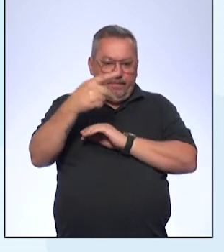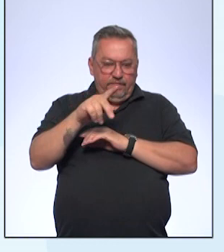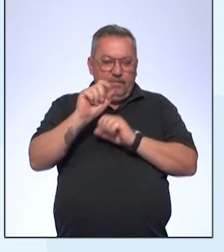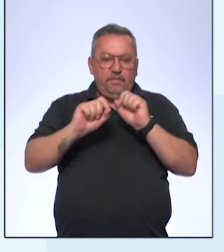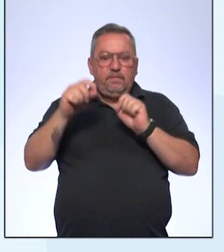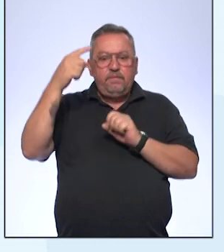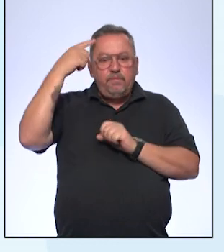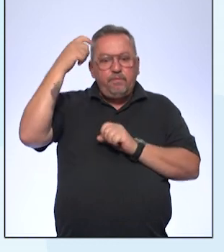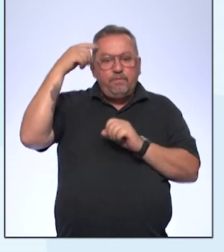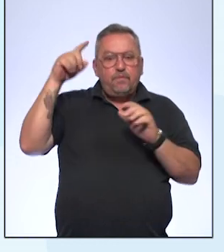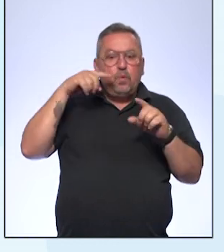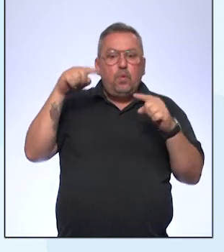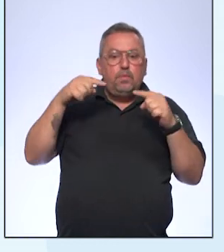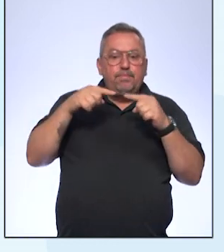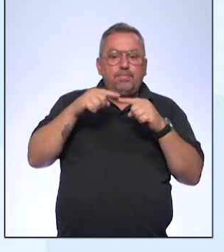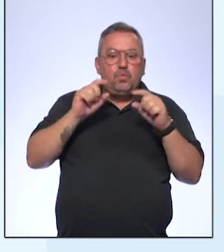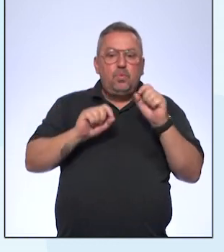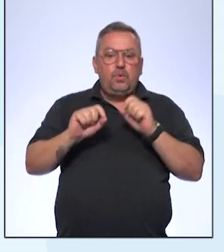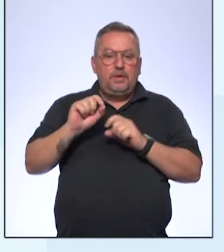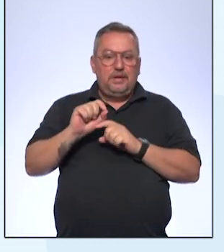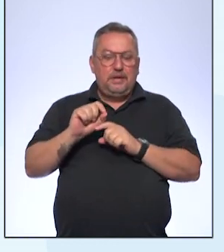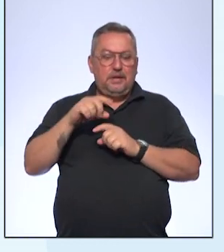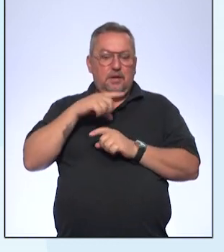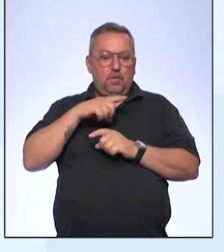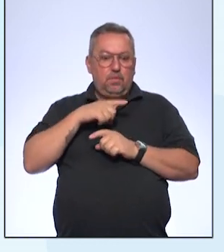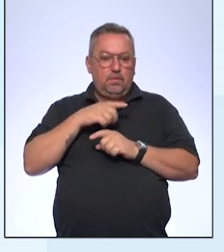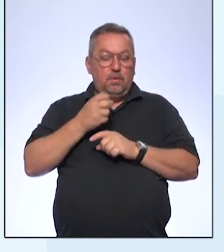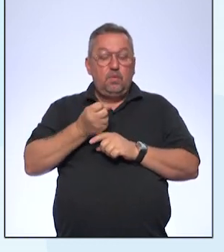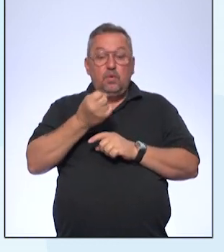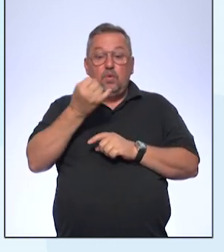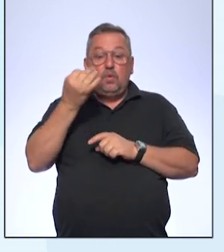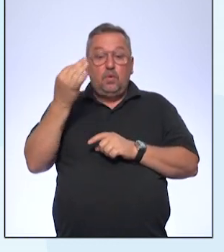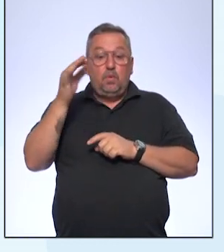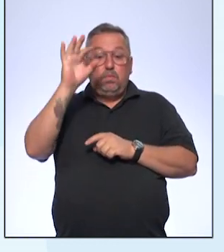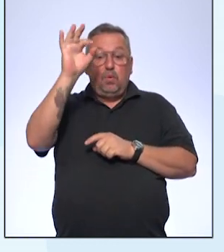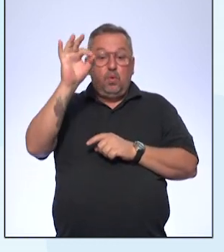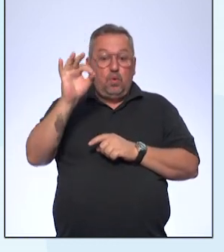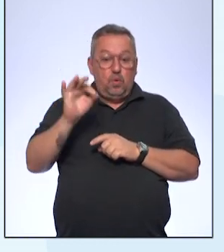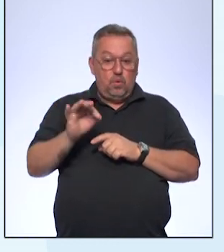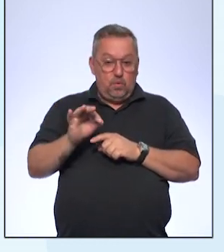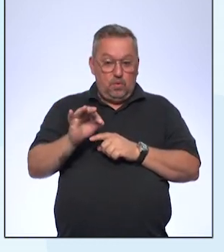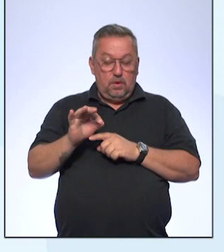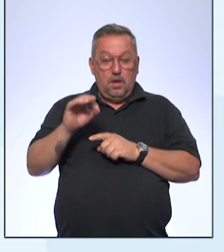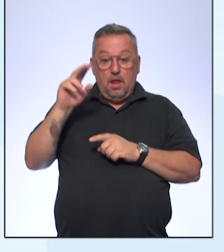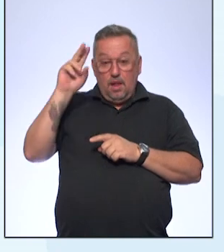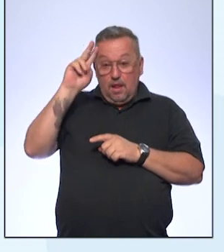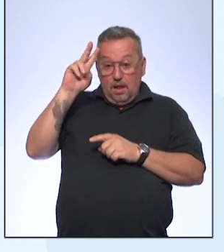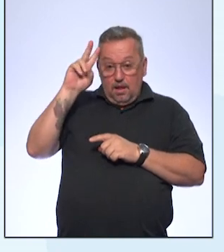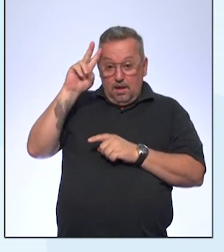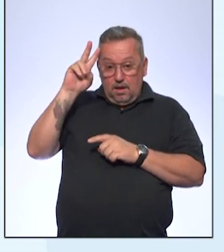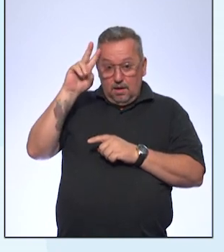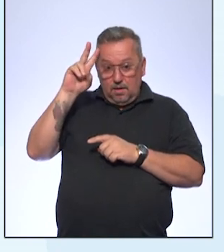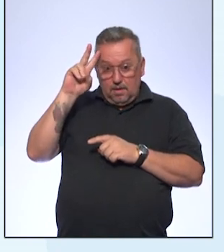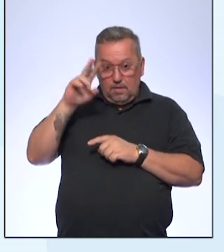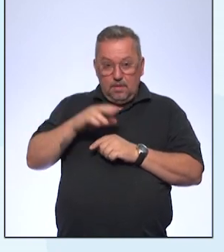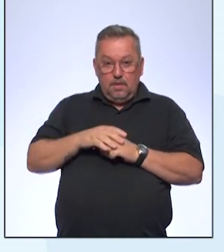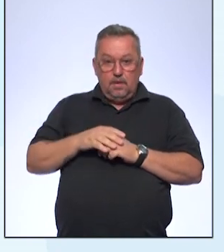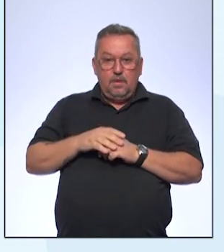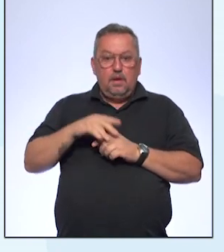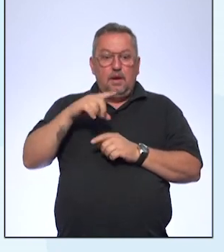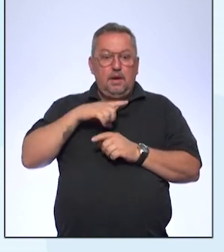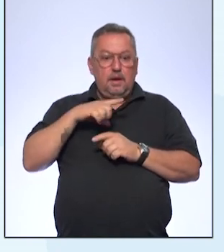é a ideia aí? A ideia é a seguinte: eu tenho uma determinada porcentagem, lembra que ele está para, então ele